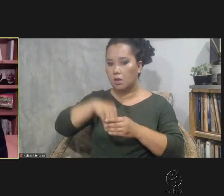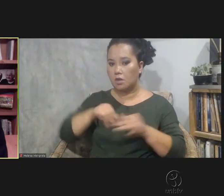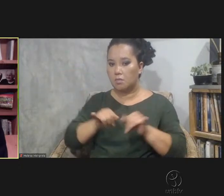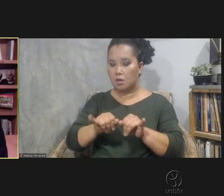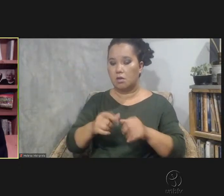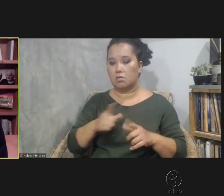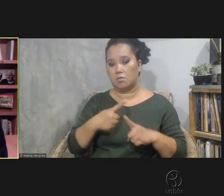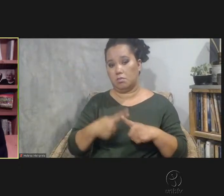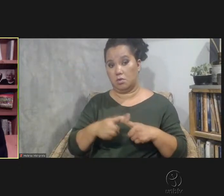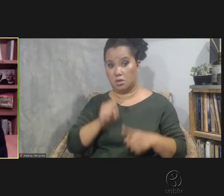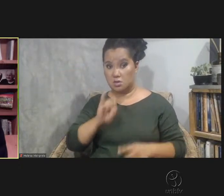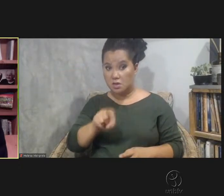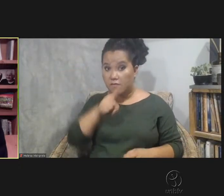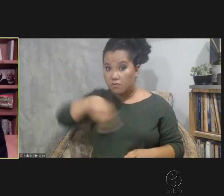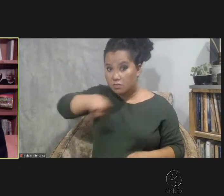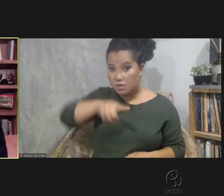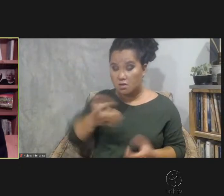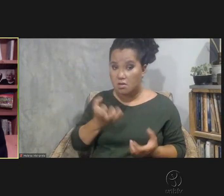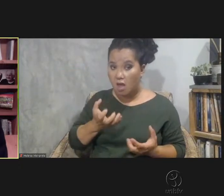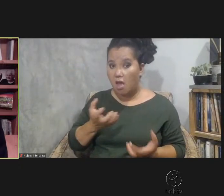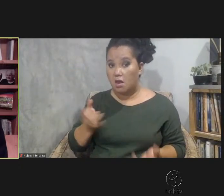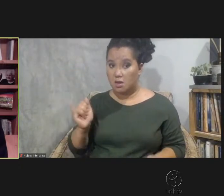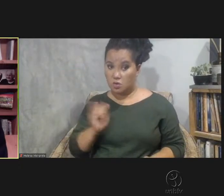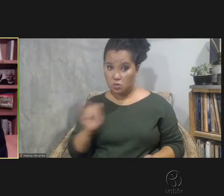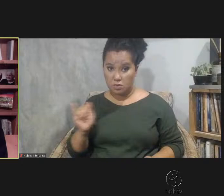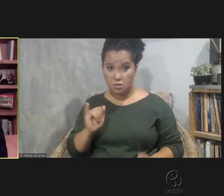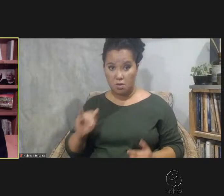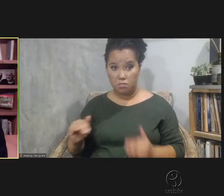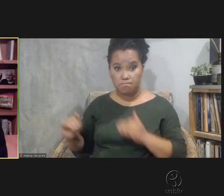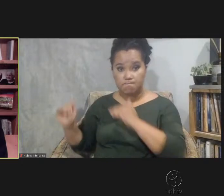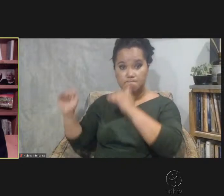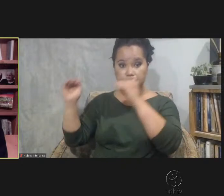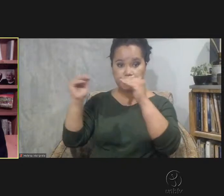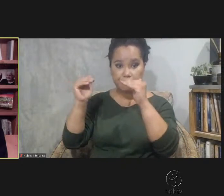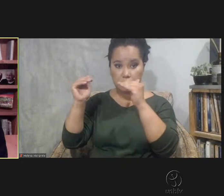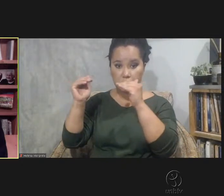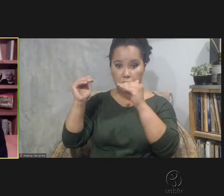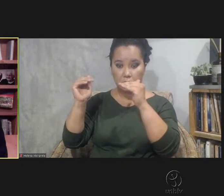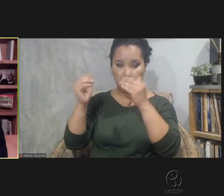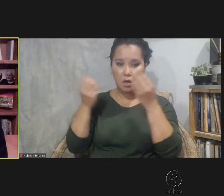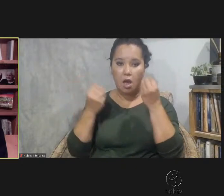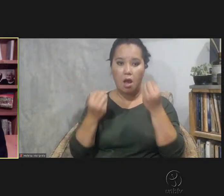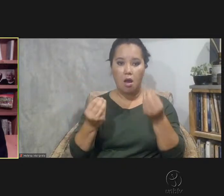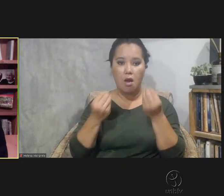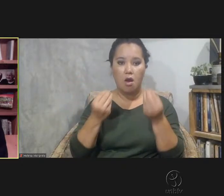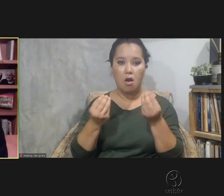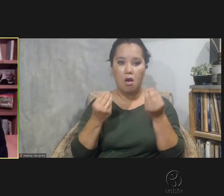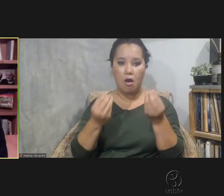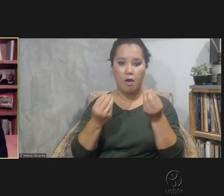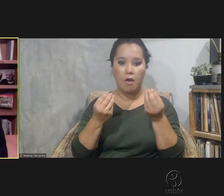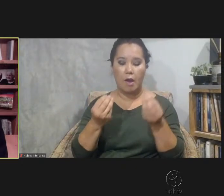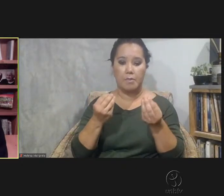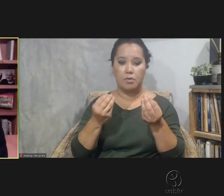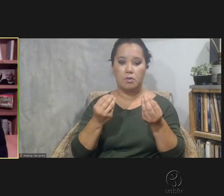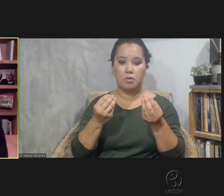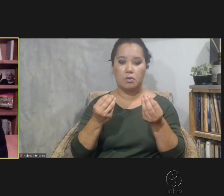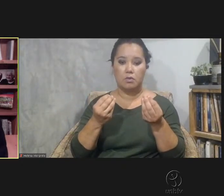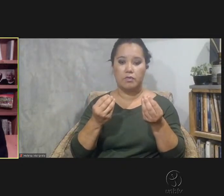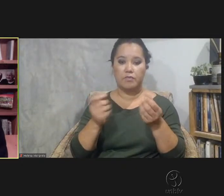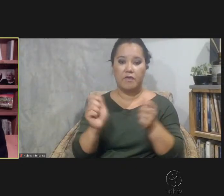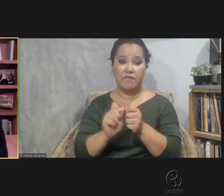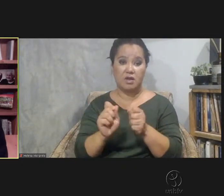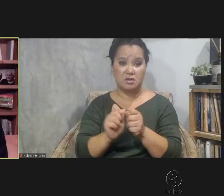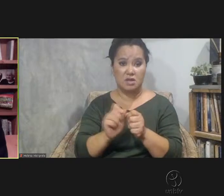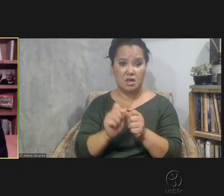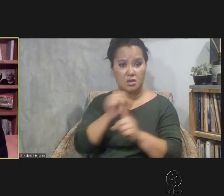classe, e como é que você vai transformá-las em sociedades comerciais de terceira